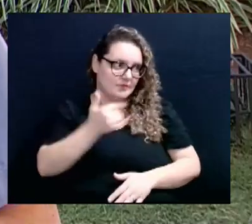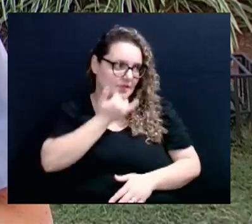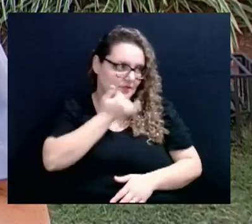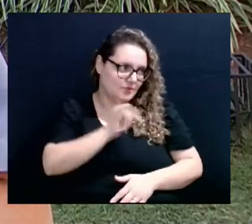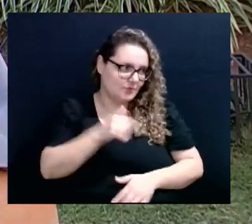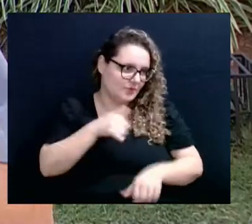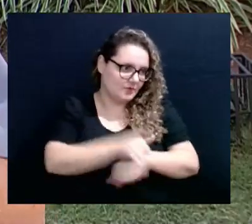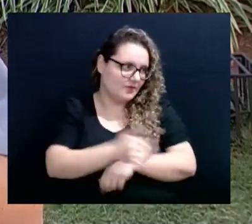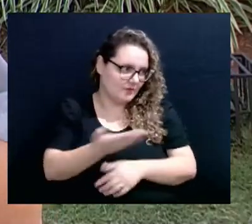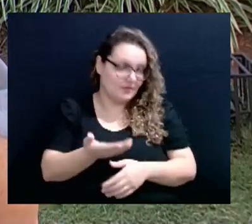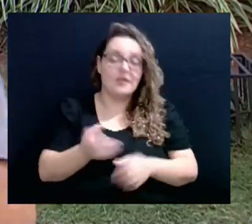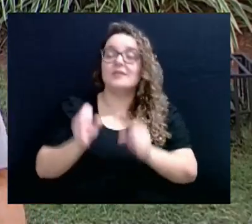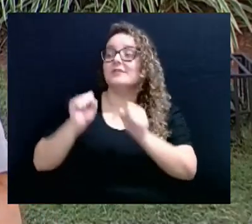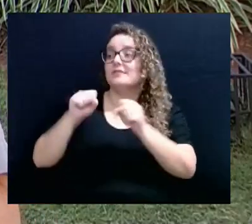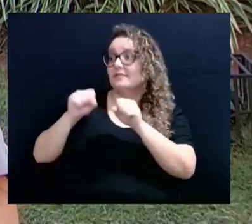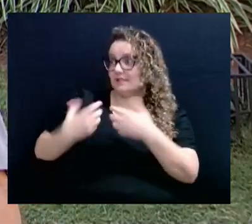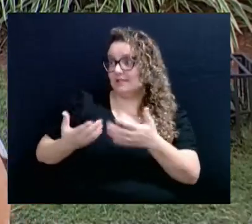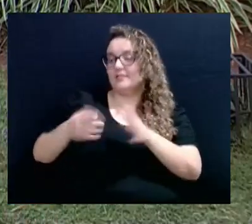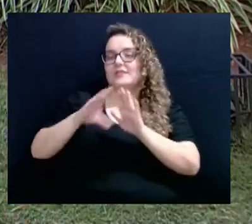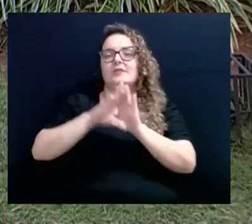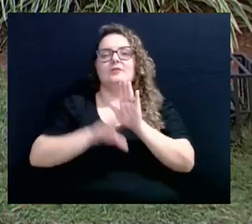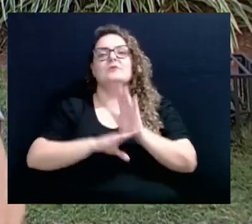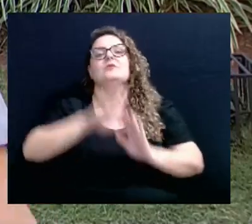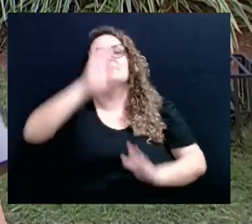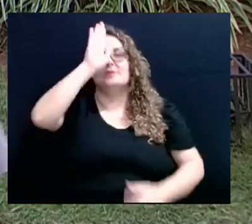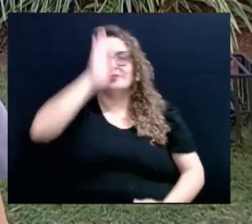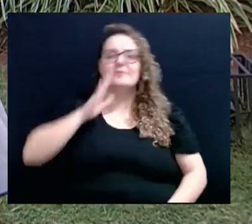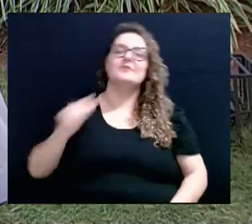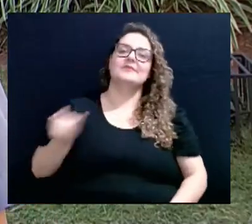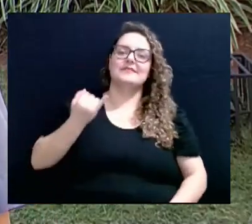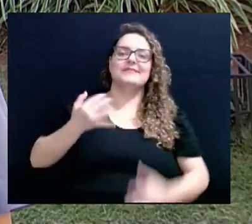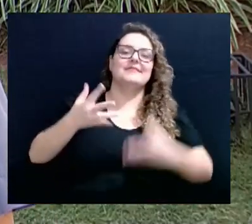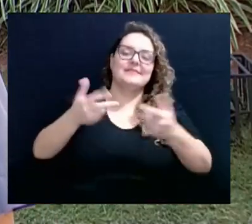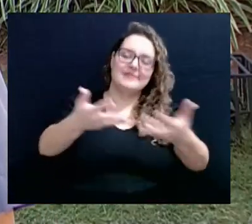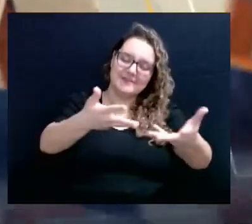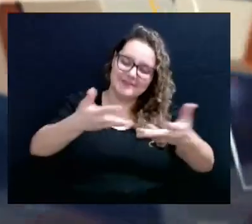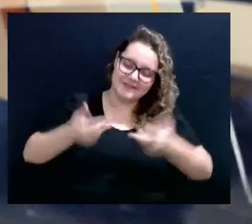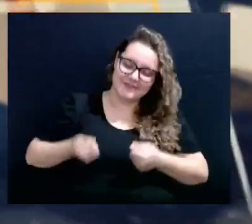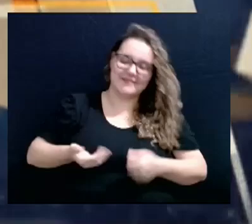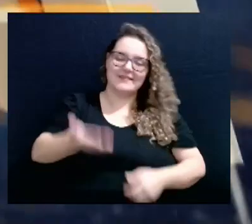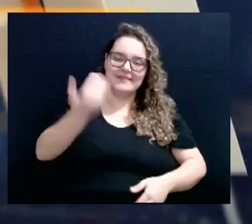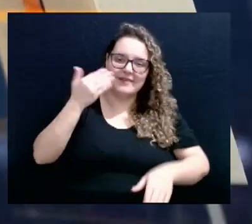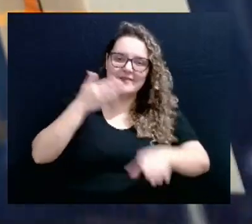gente tem uma programação gratuita muito importante, todo mundo está convidado para participar conosco.